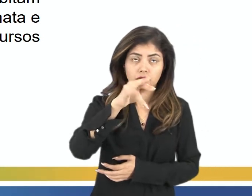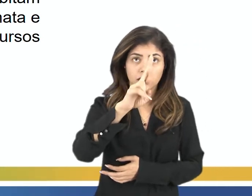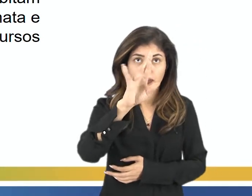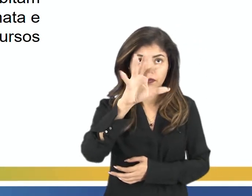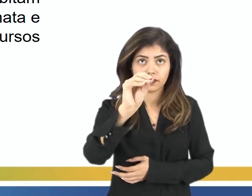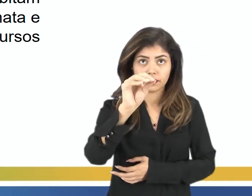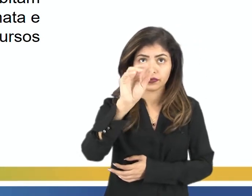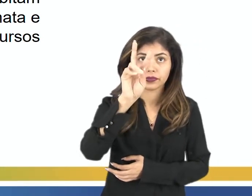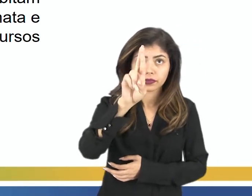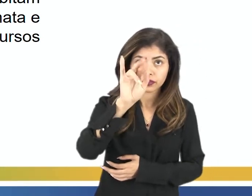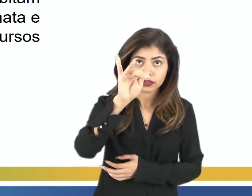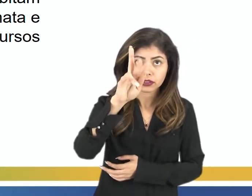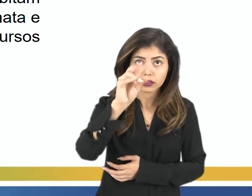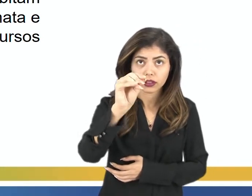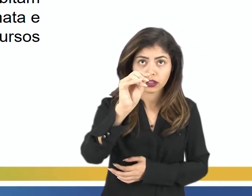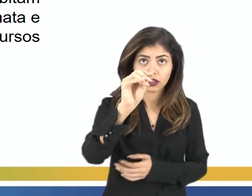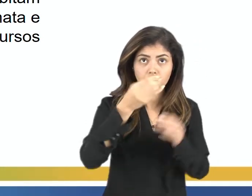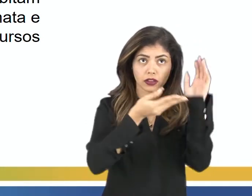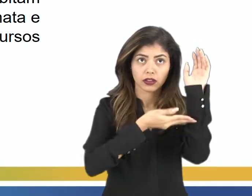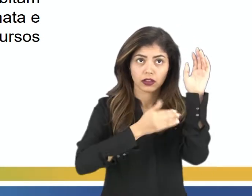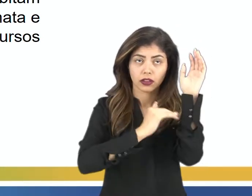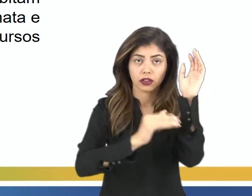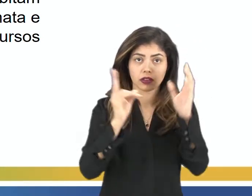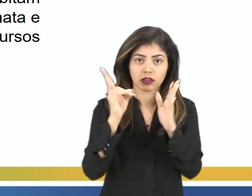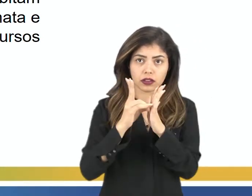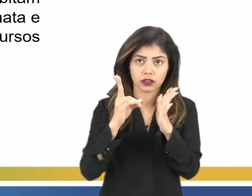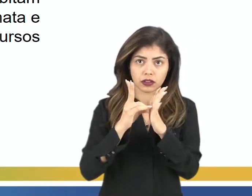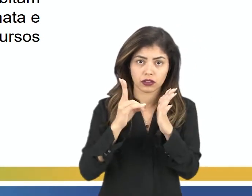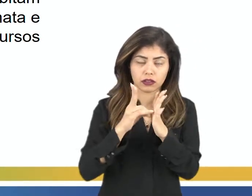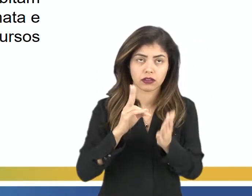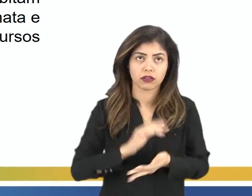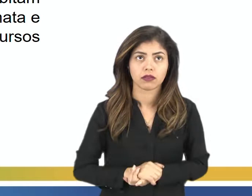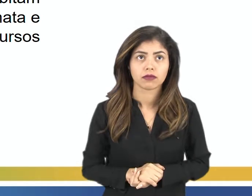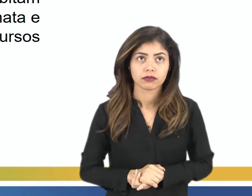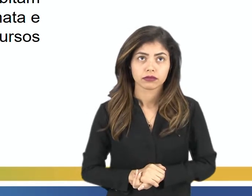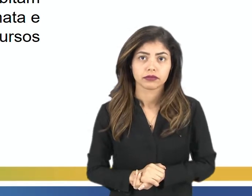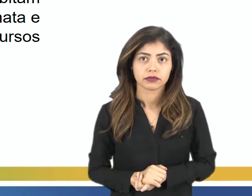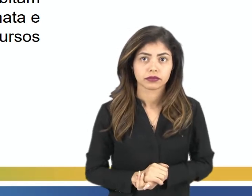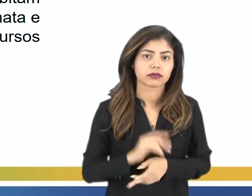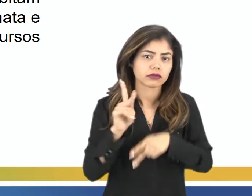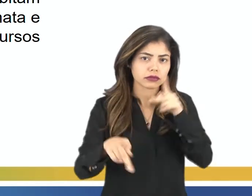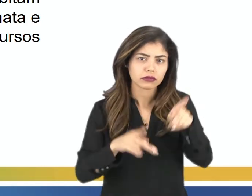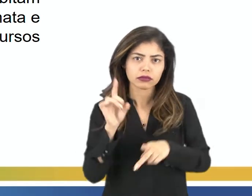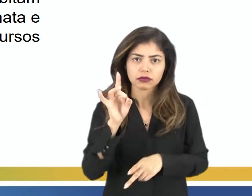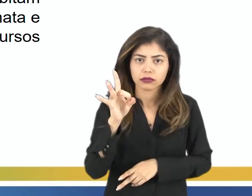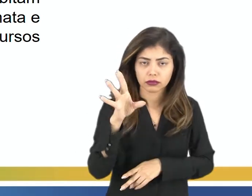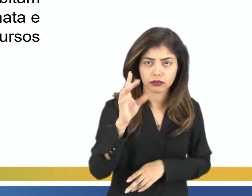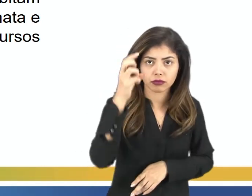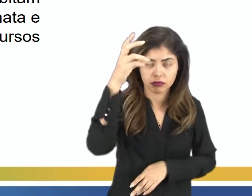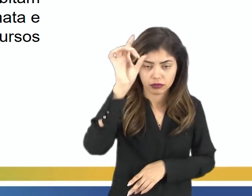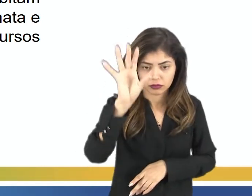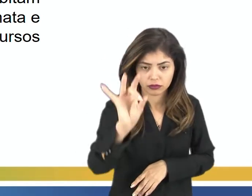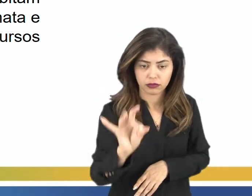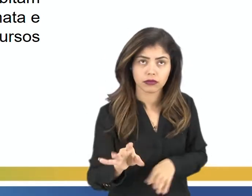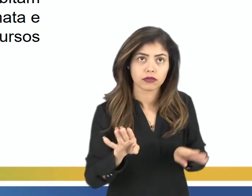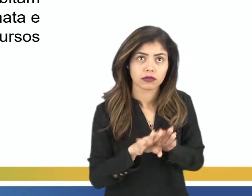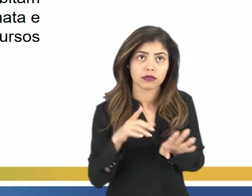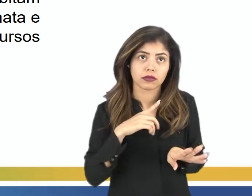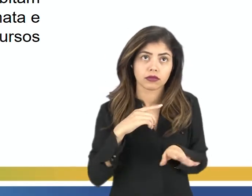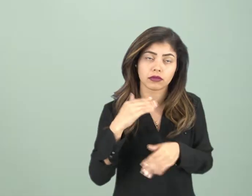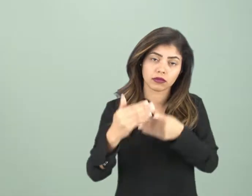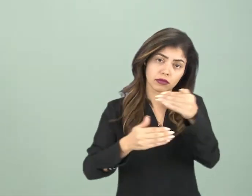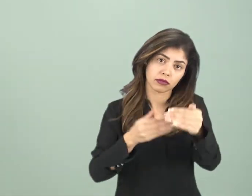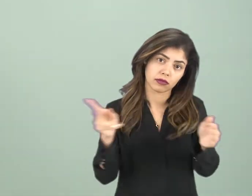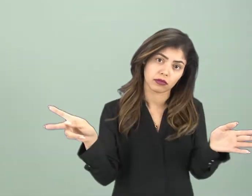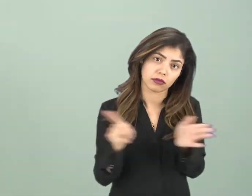né, seringueiros indígenas. Então, vou falar apenas desses tipos de povos aí que moram na floresta, que através da